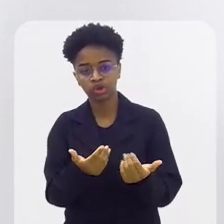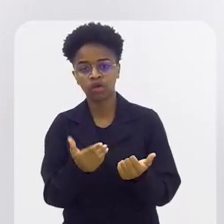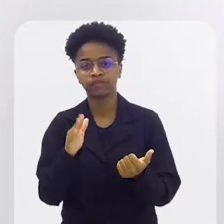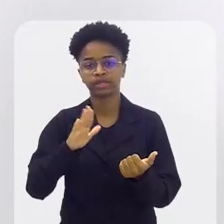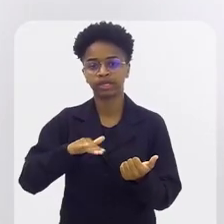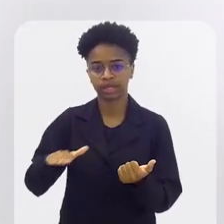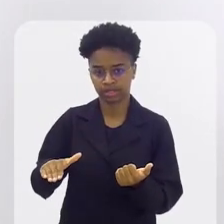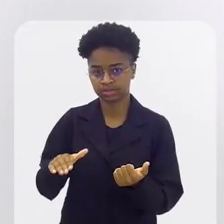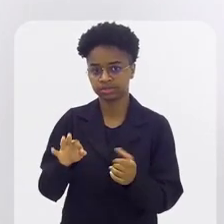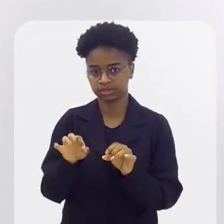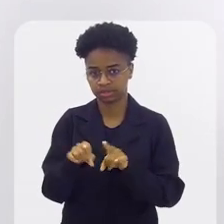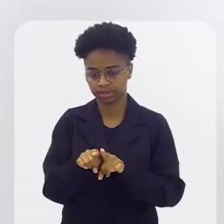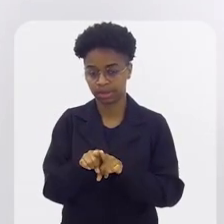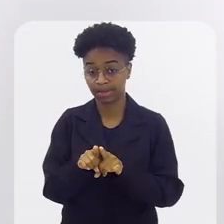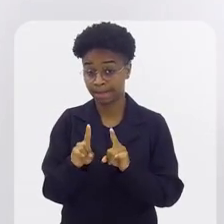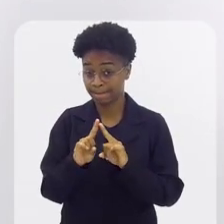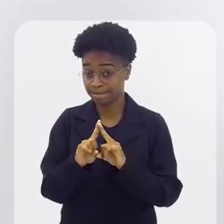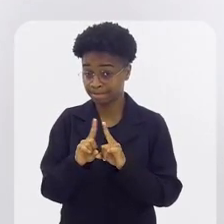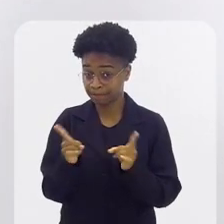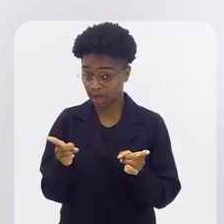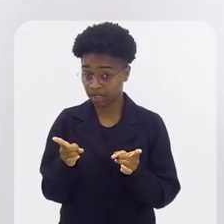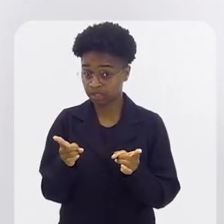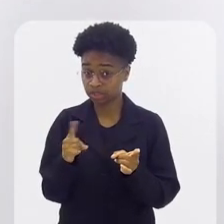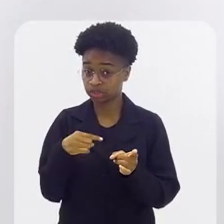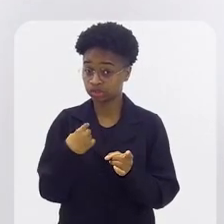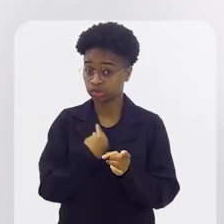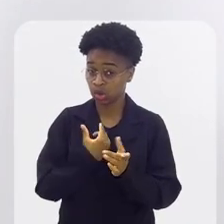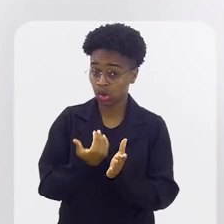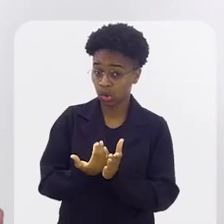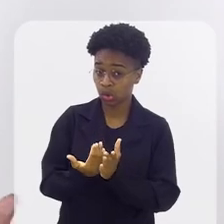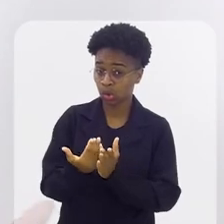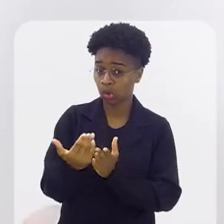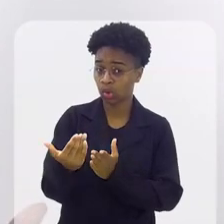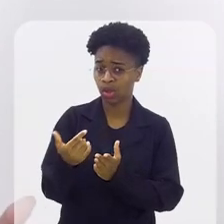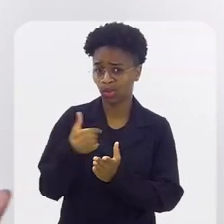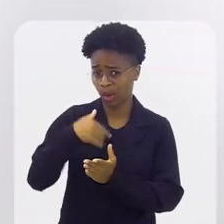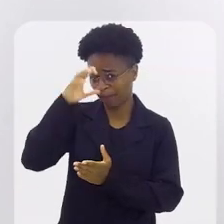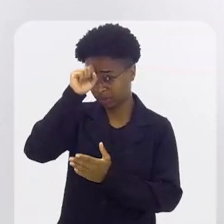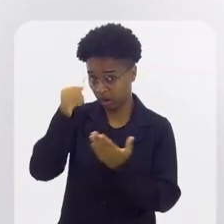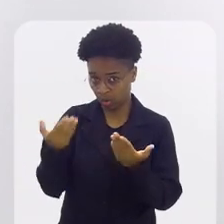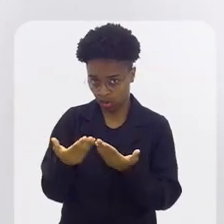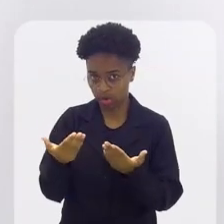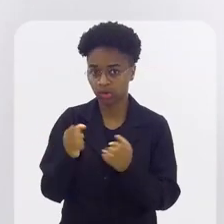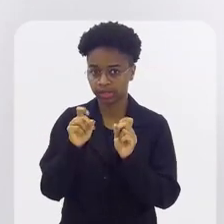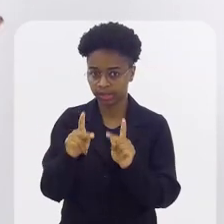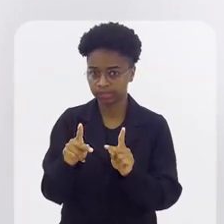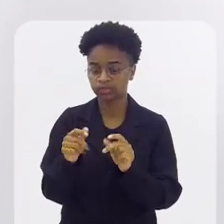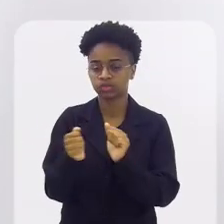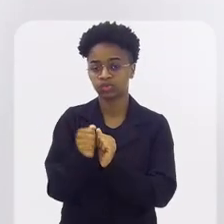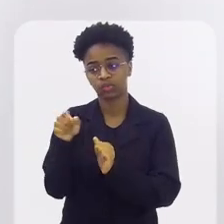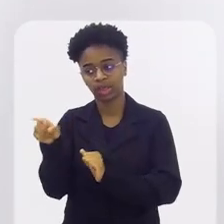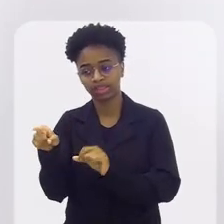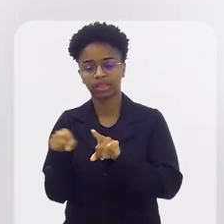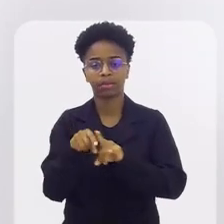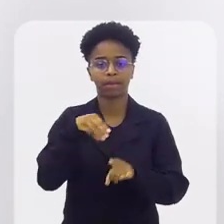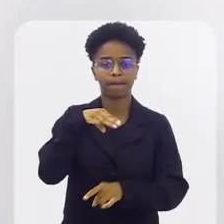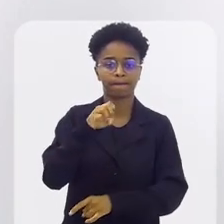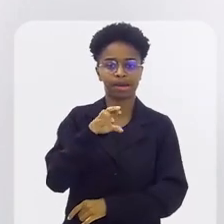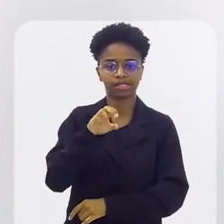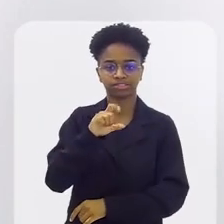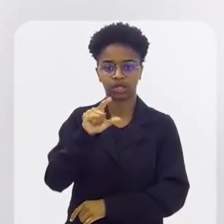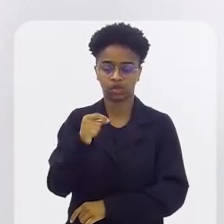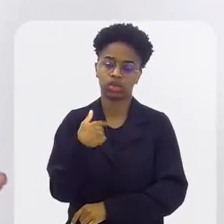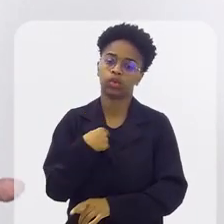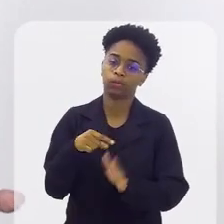jovens, das crianças e dos jovens. Só que aí, quando começou isso, gente, eu estou aprendendo isso agora, com ele e com o Marcelo,